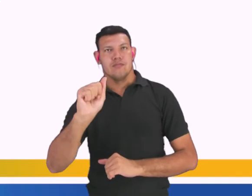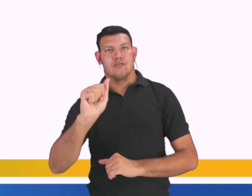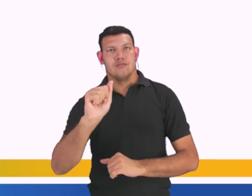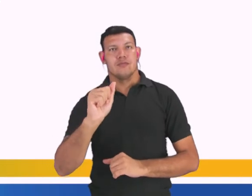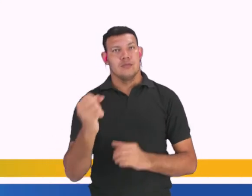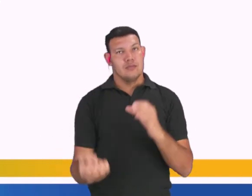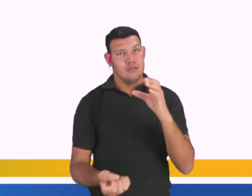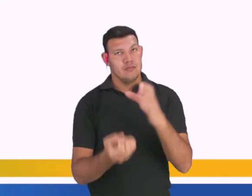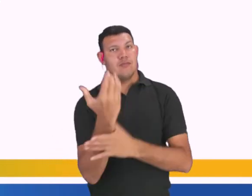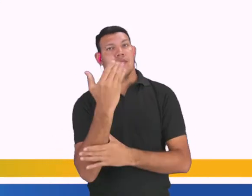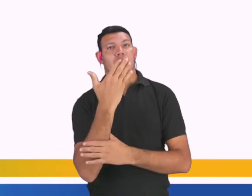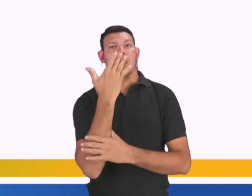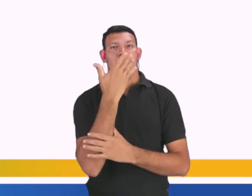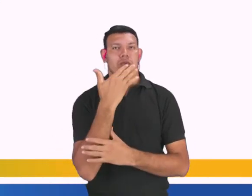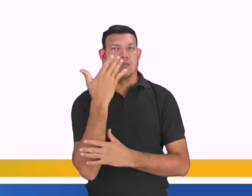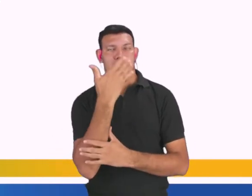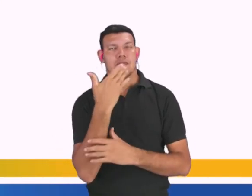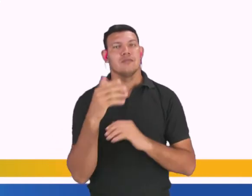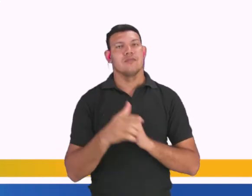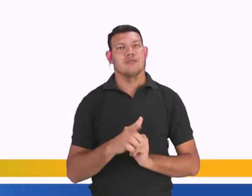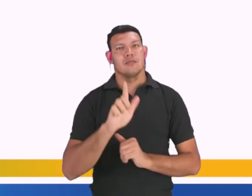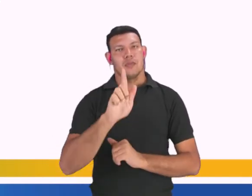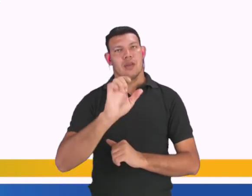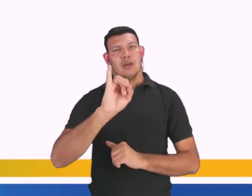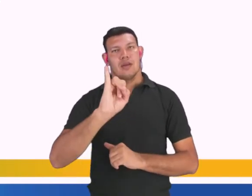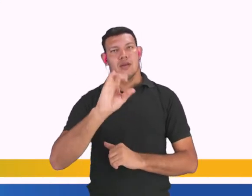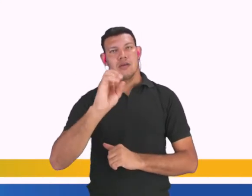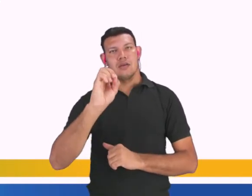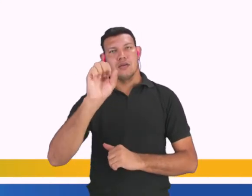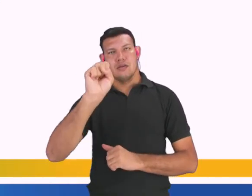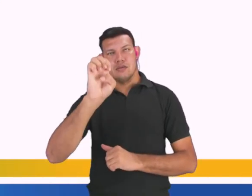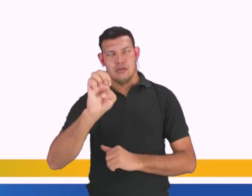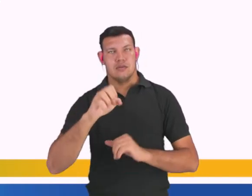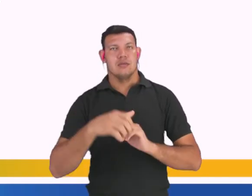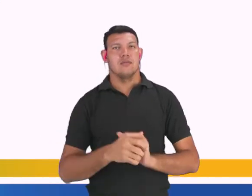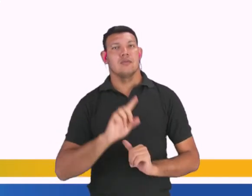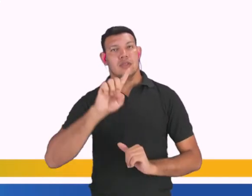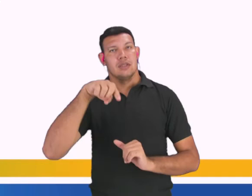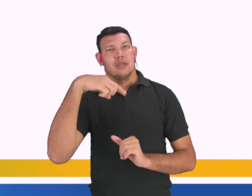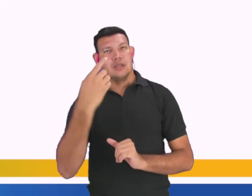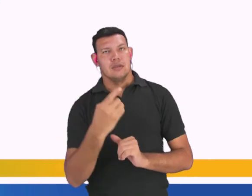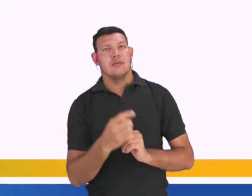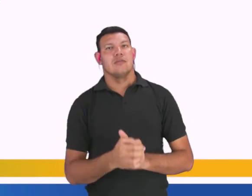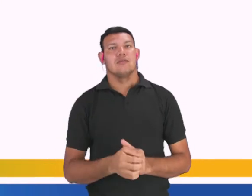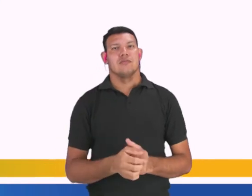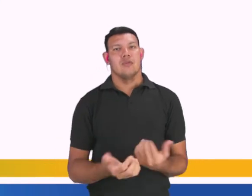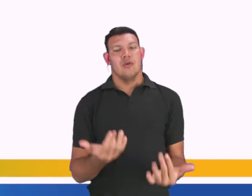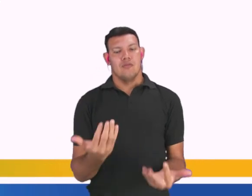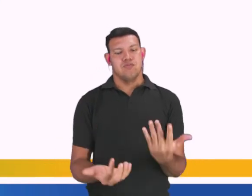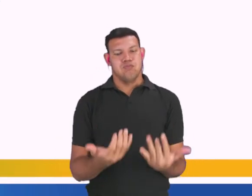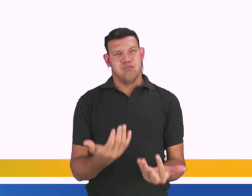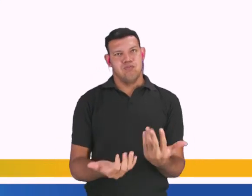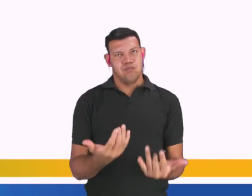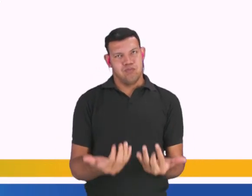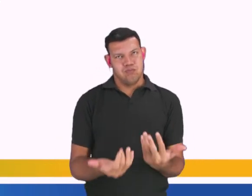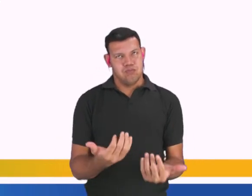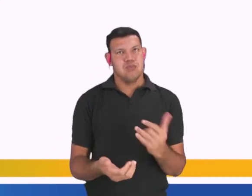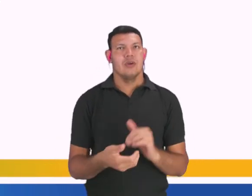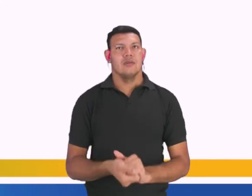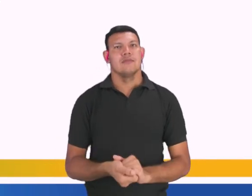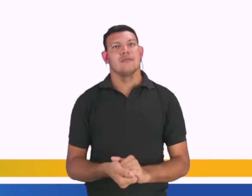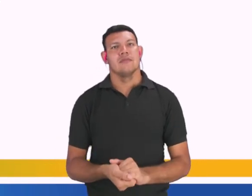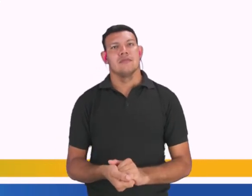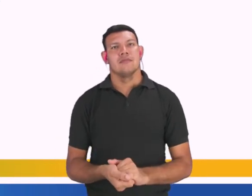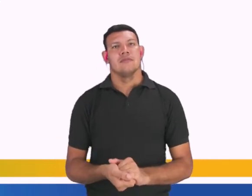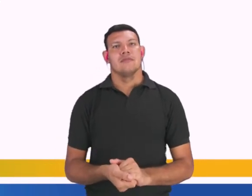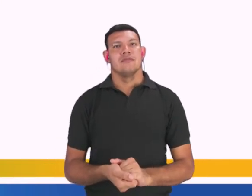açúcar, né? Da glicose que é formada a planta. Em seguida, essa planta ela é queimada, né? Para passar pelo processo da retirada